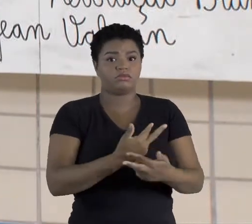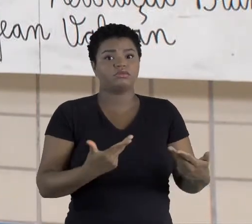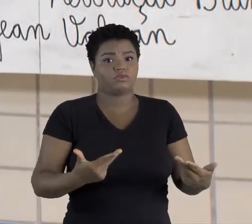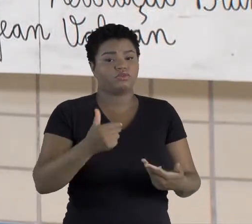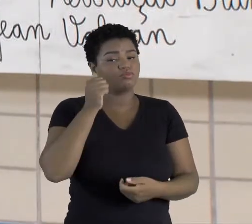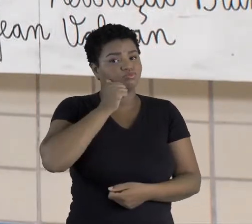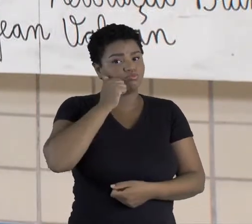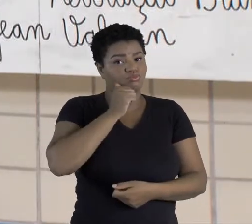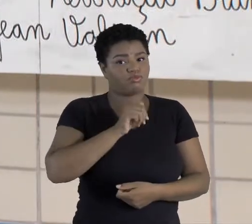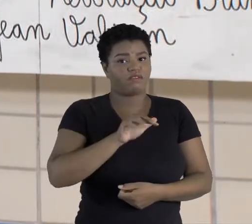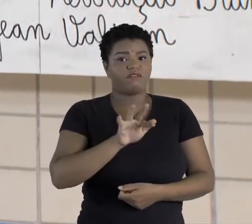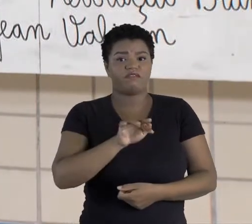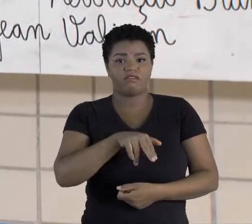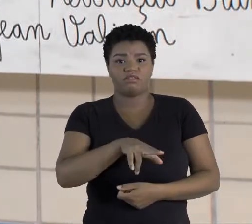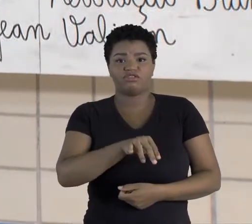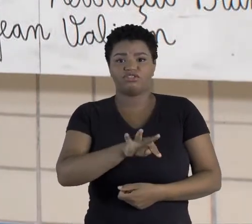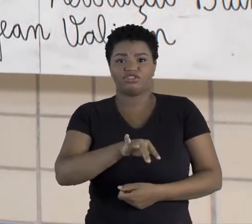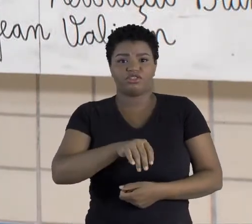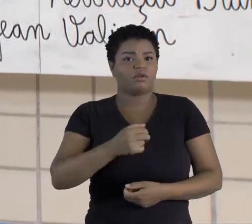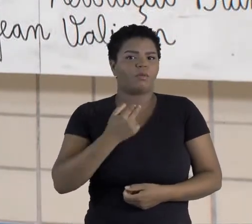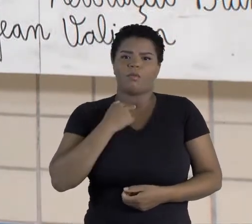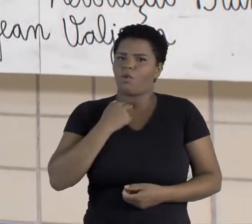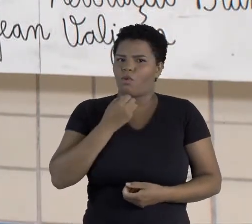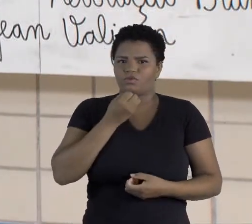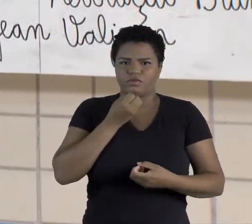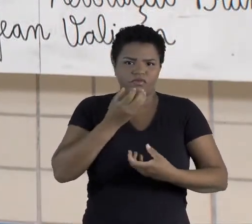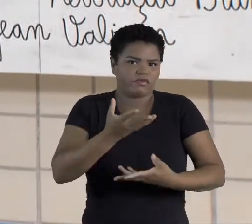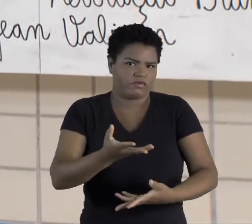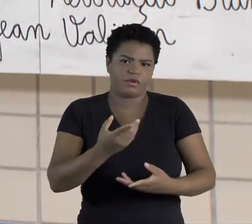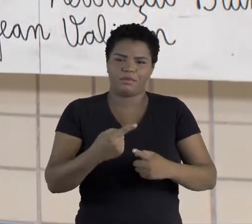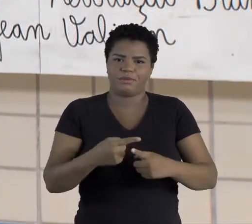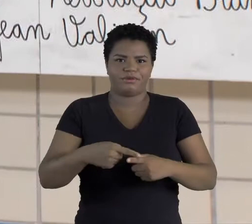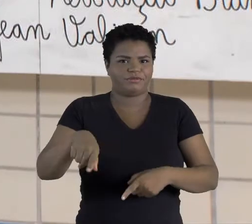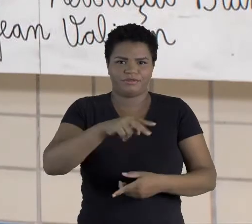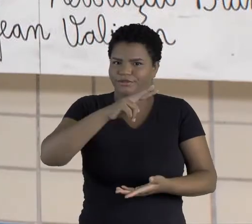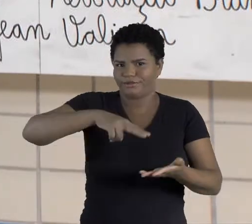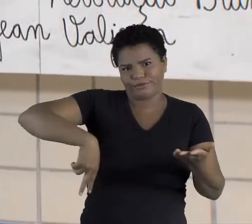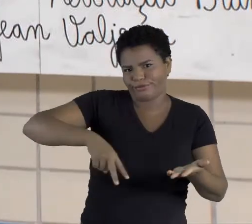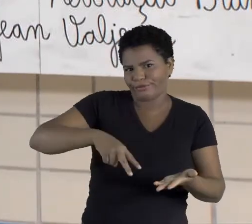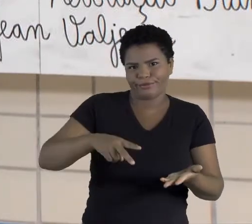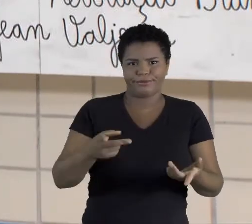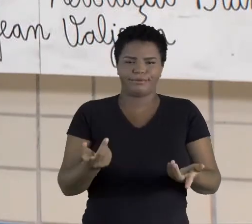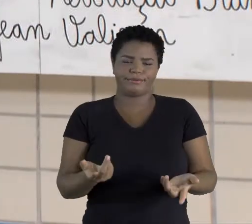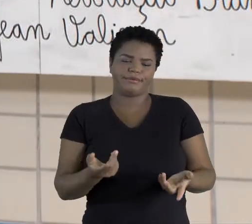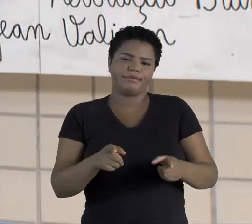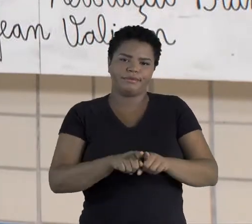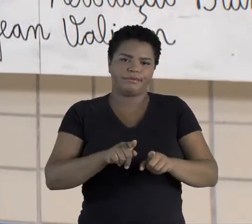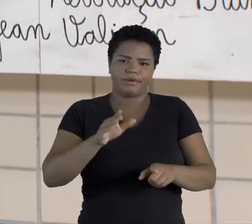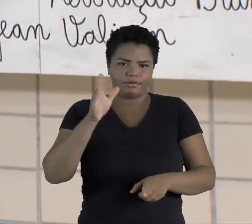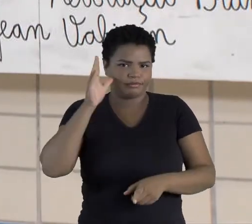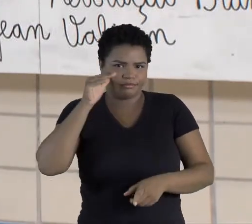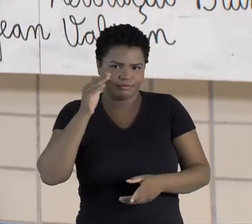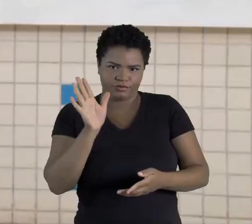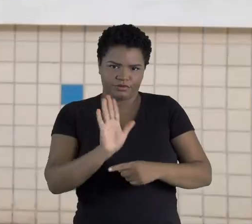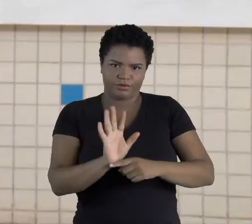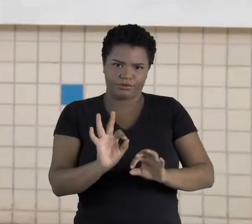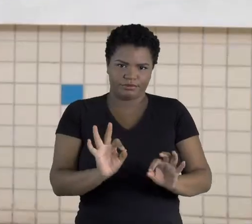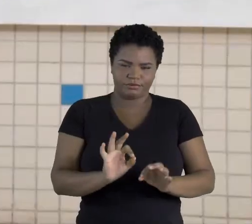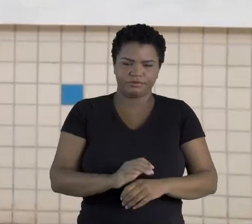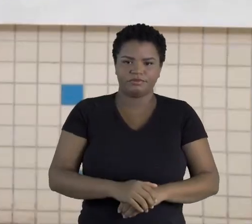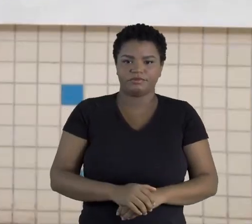mais eu não posso contar, porque senão vocês não vão ler e nem assistir ao filme, né? Então, vamos ver a próxima personagem. Essa é